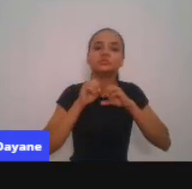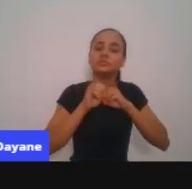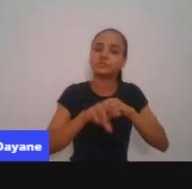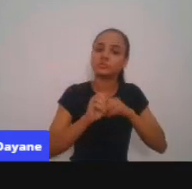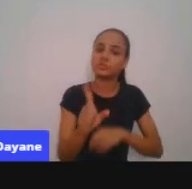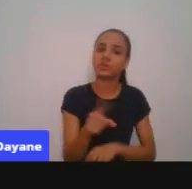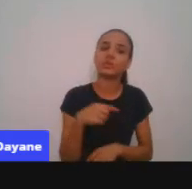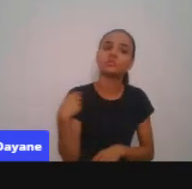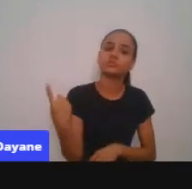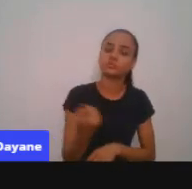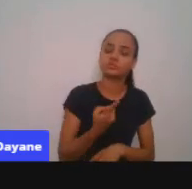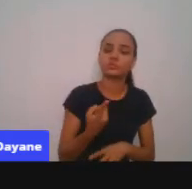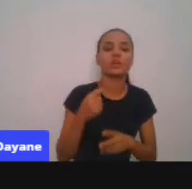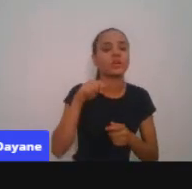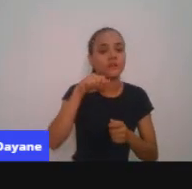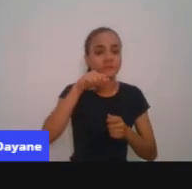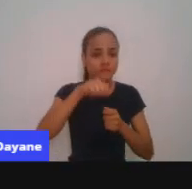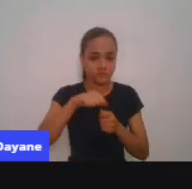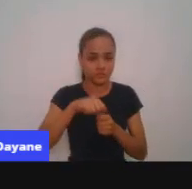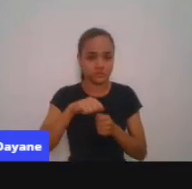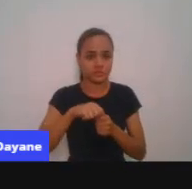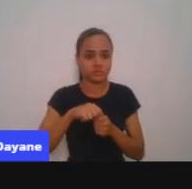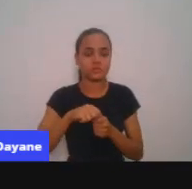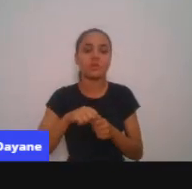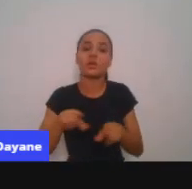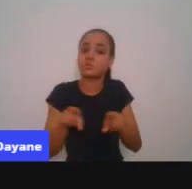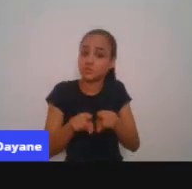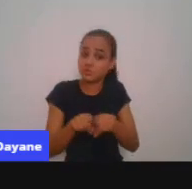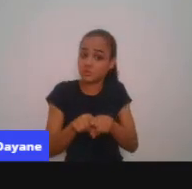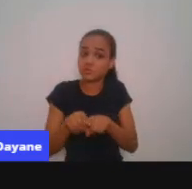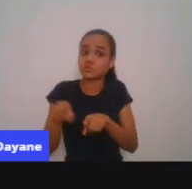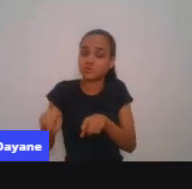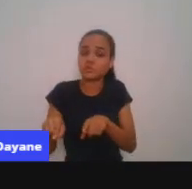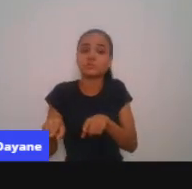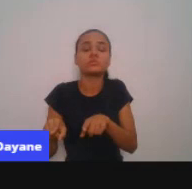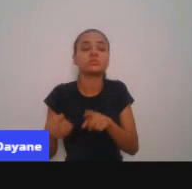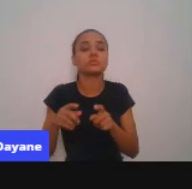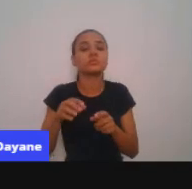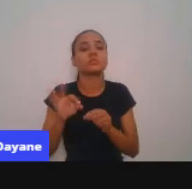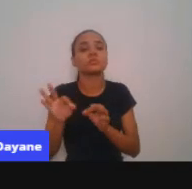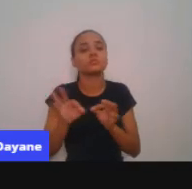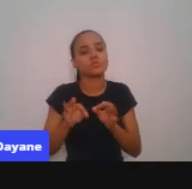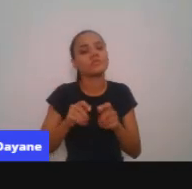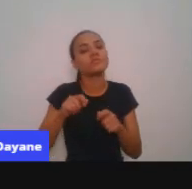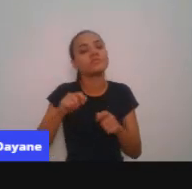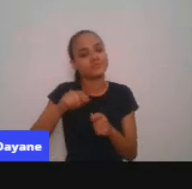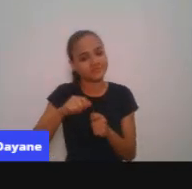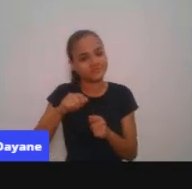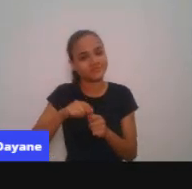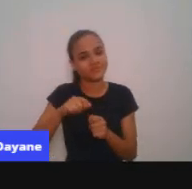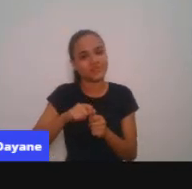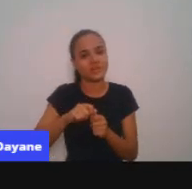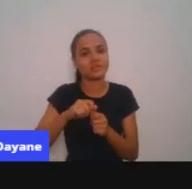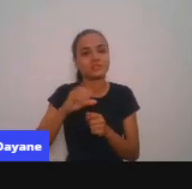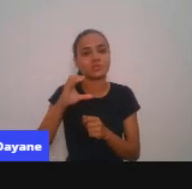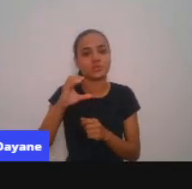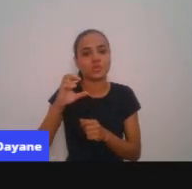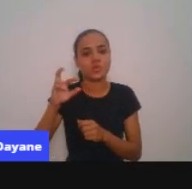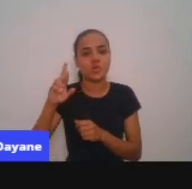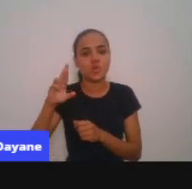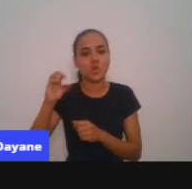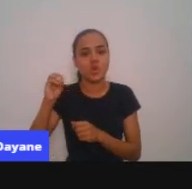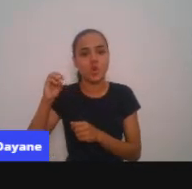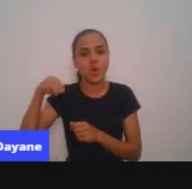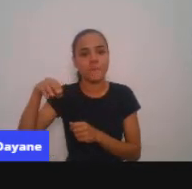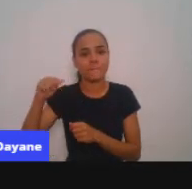né? Então, esse daí também é um que faz essa questão do chroma key, né? De mudar facilmente o fundo. Passa